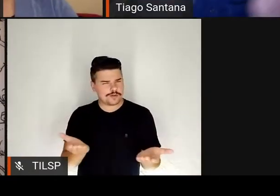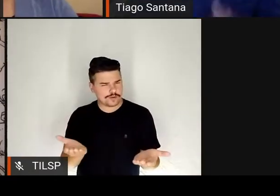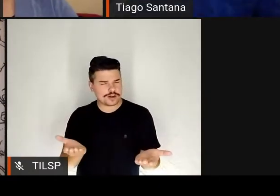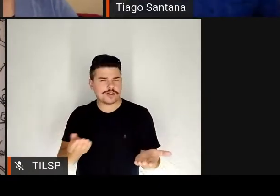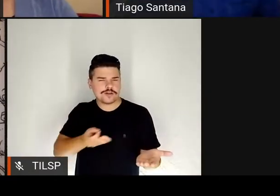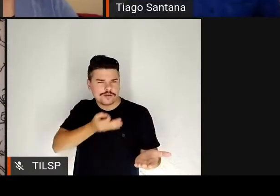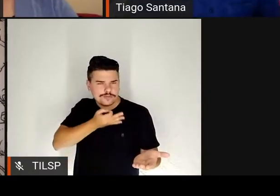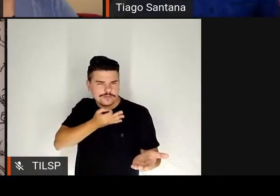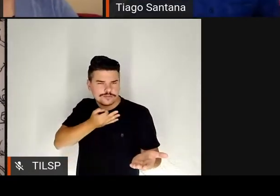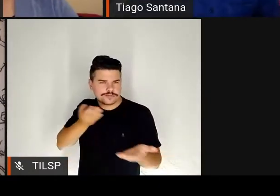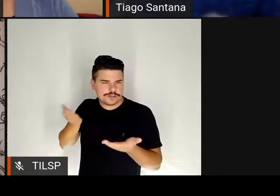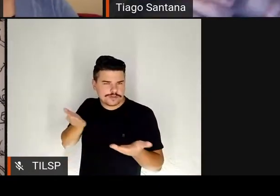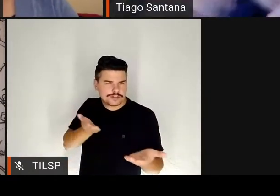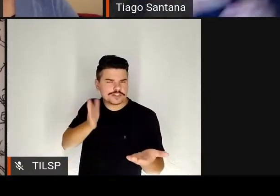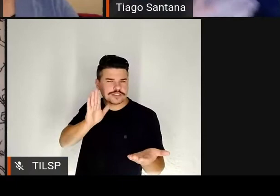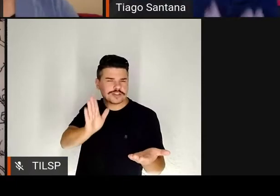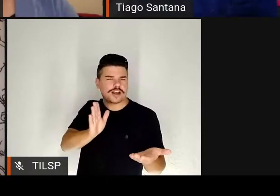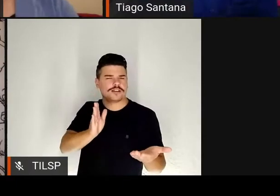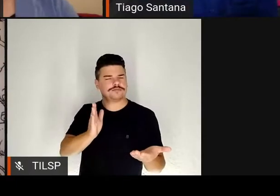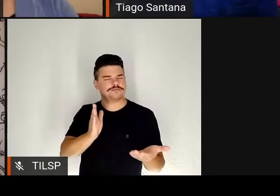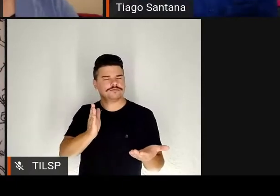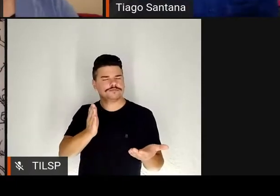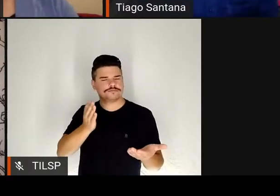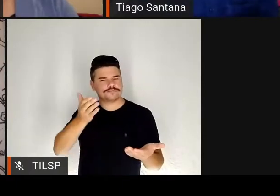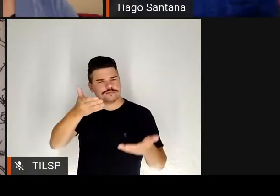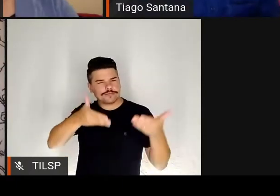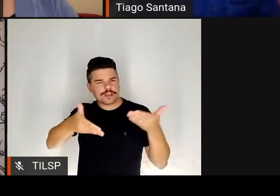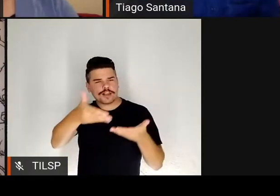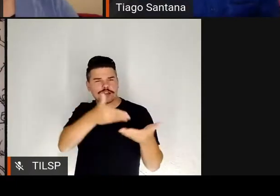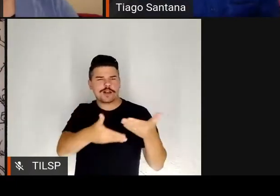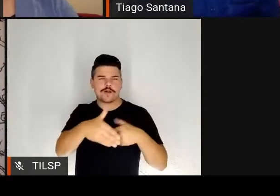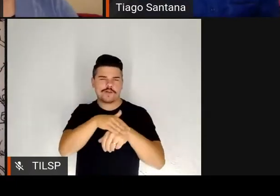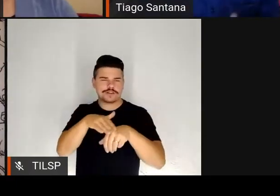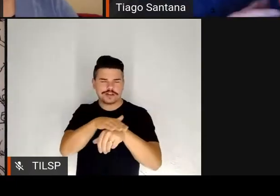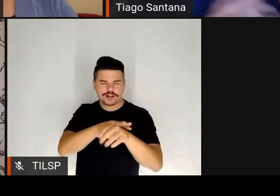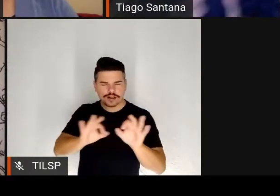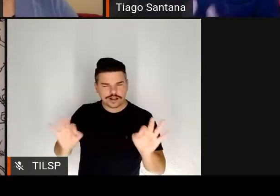indo finalizando, para a gente entrar mais no debate, trazendo um pouco